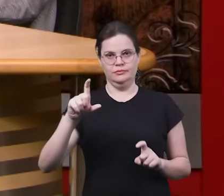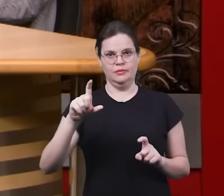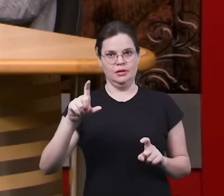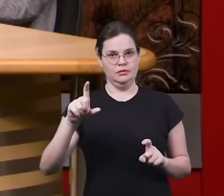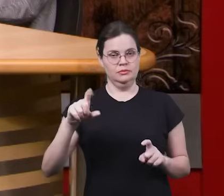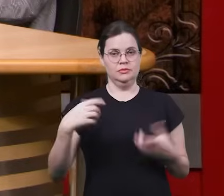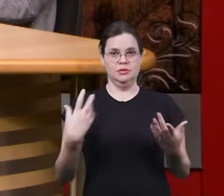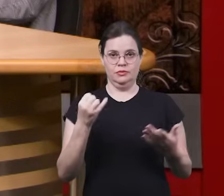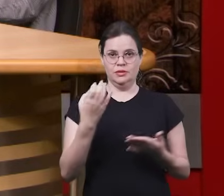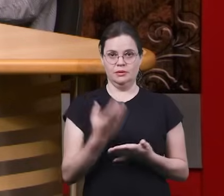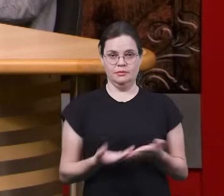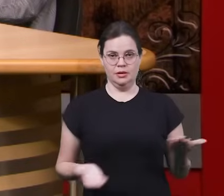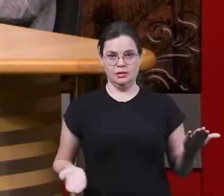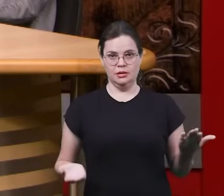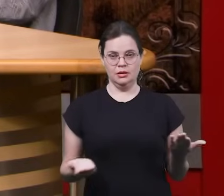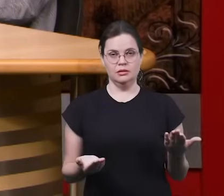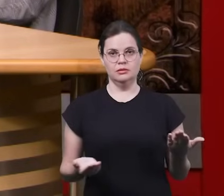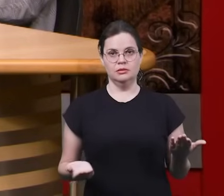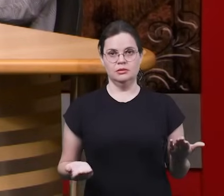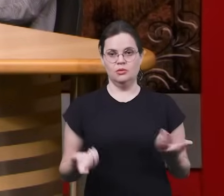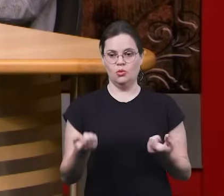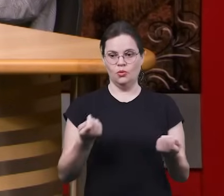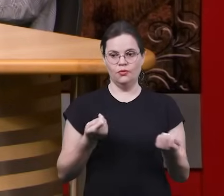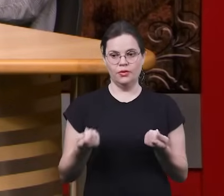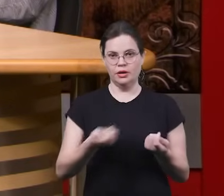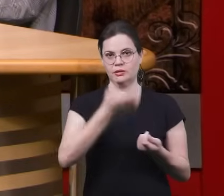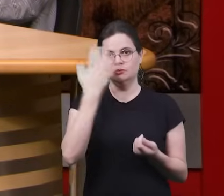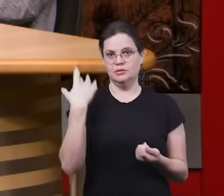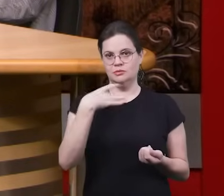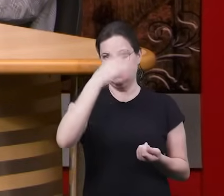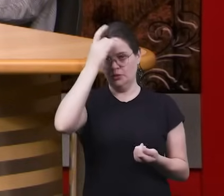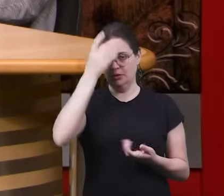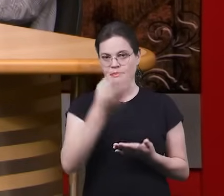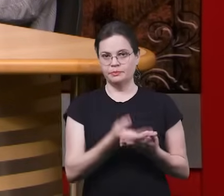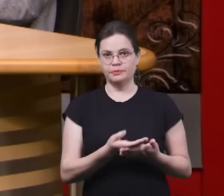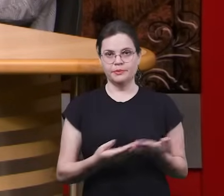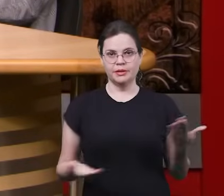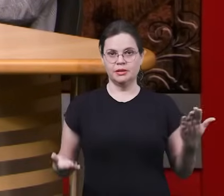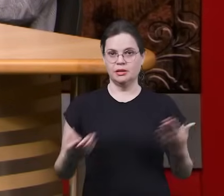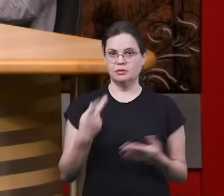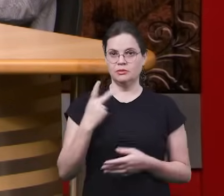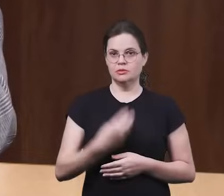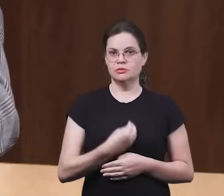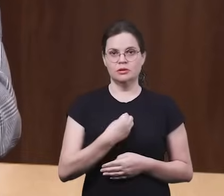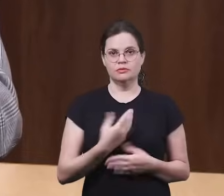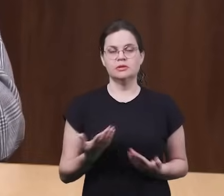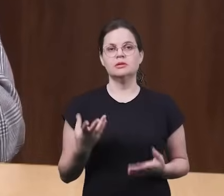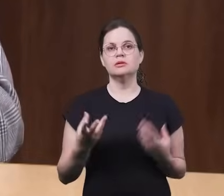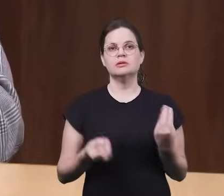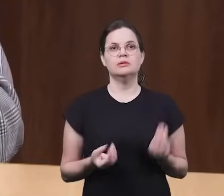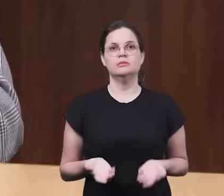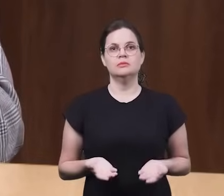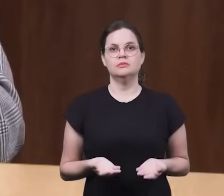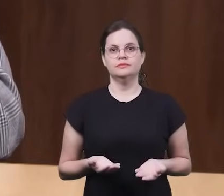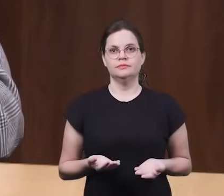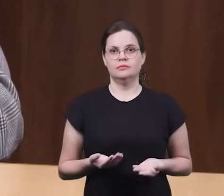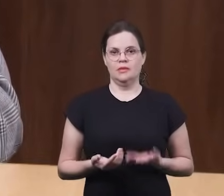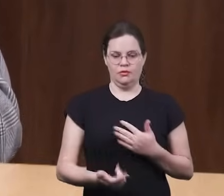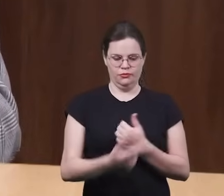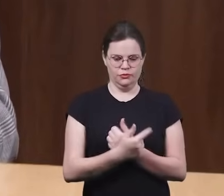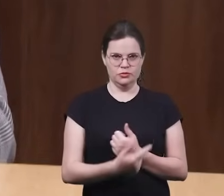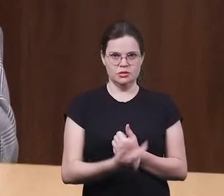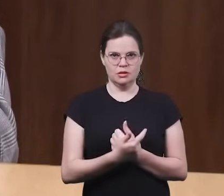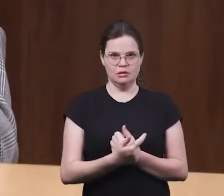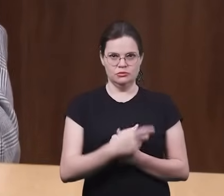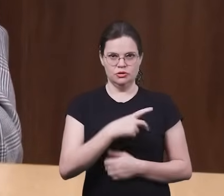direção do Espírito Santo. Quando você perde esse governo do Espírito Santo na sua vida, você não tem mais